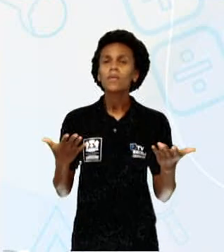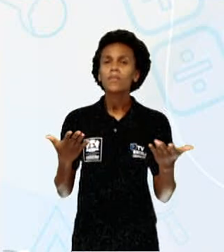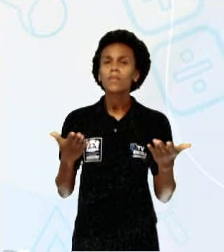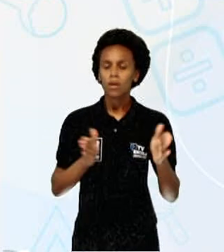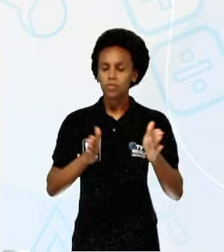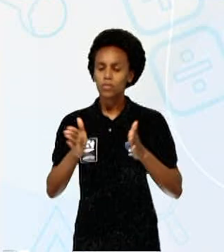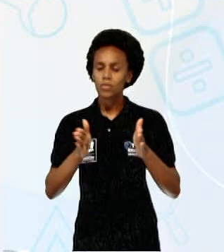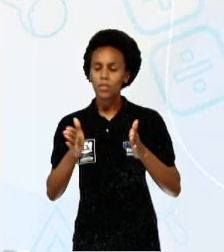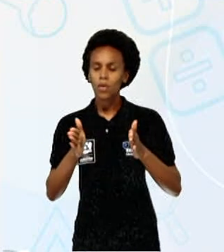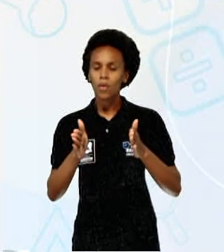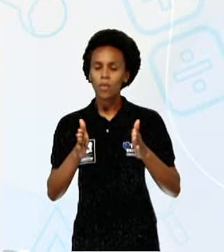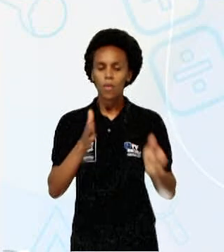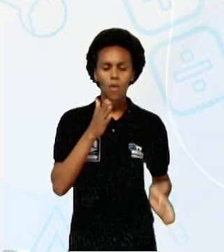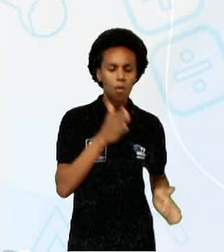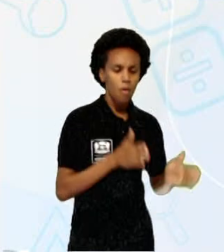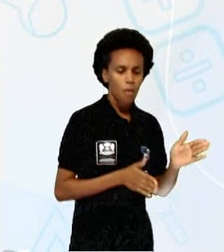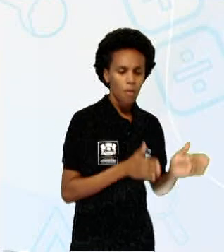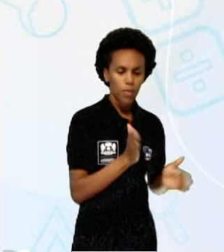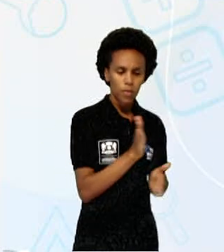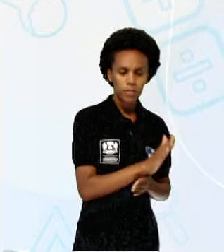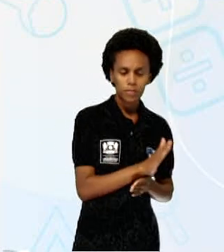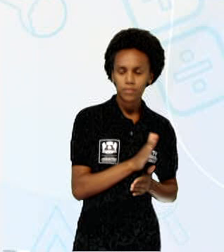Bora descobrir